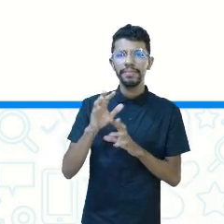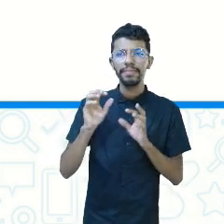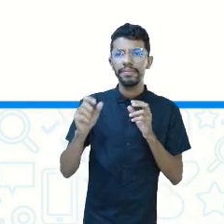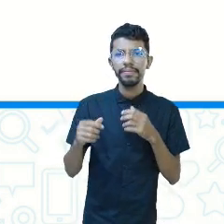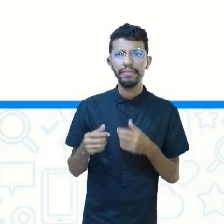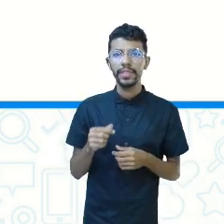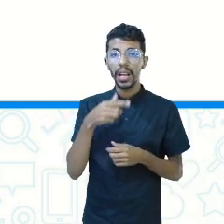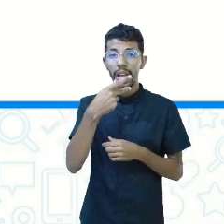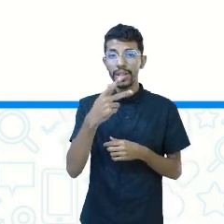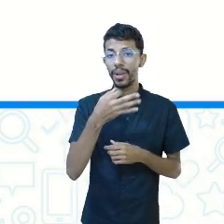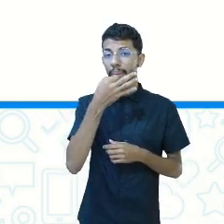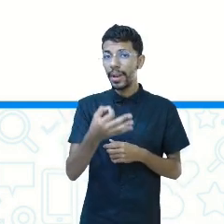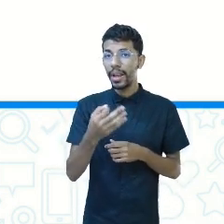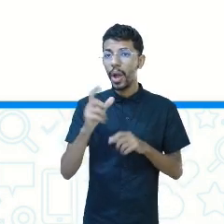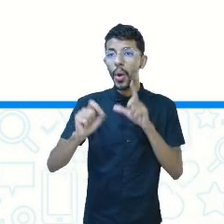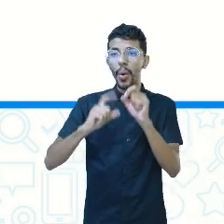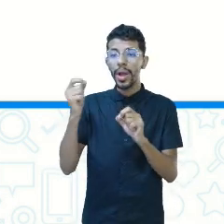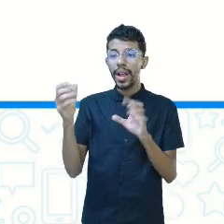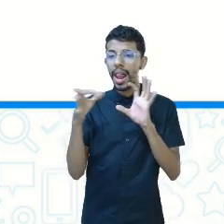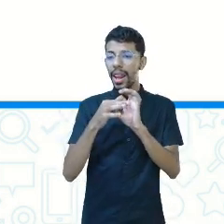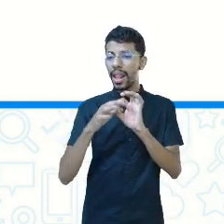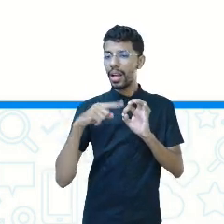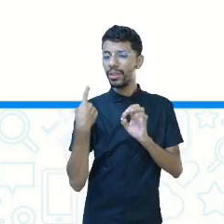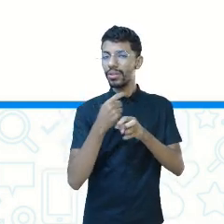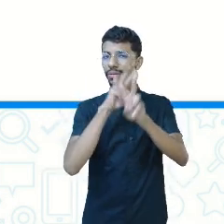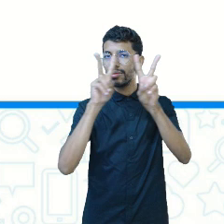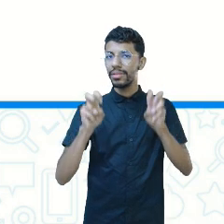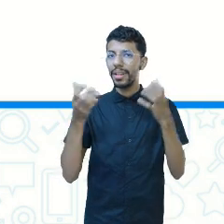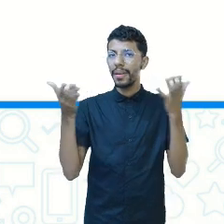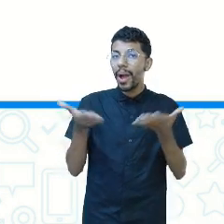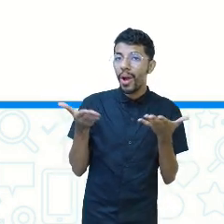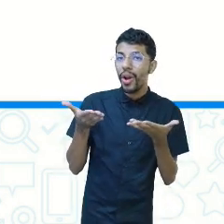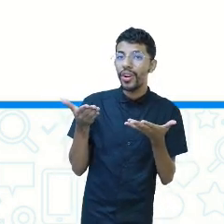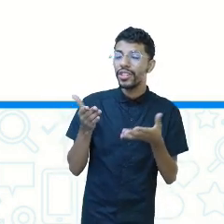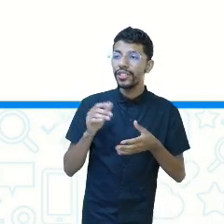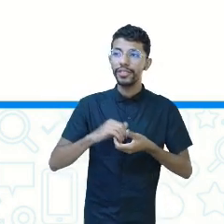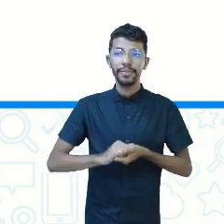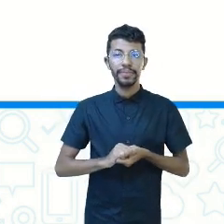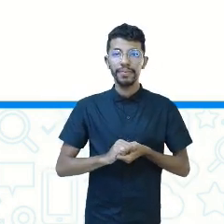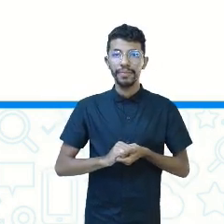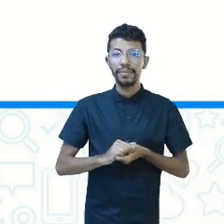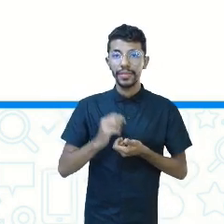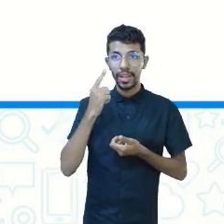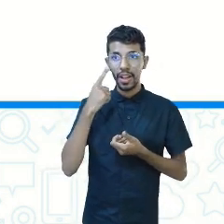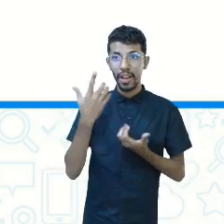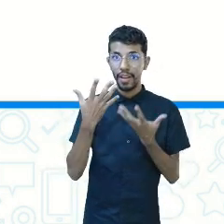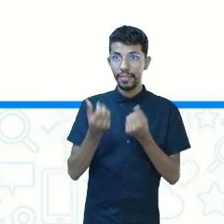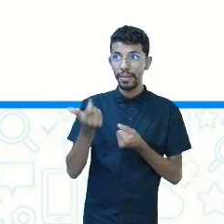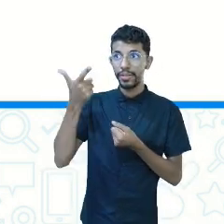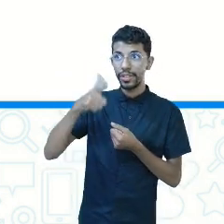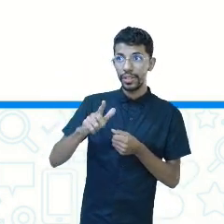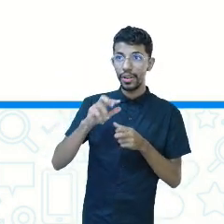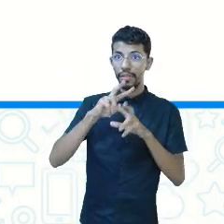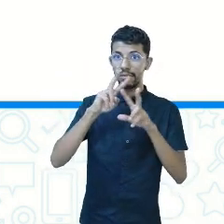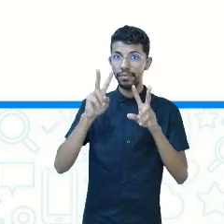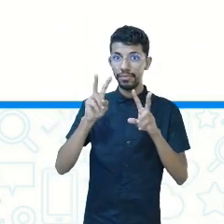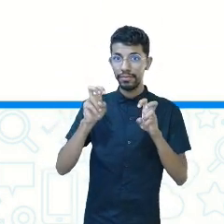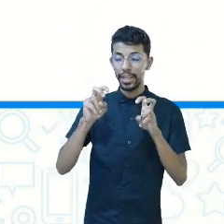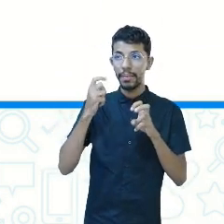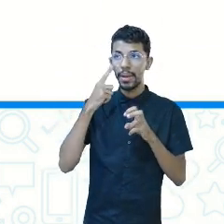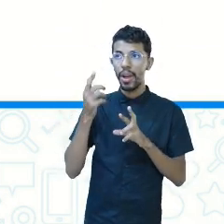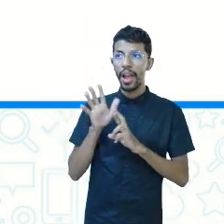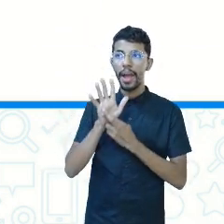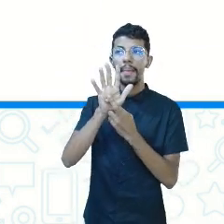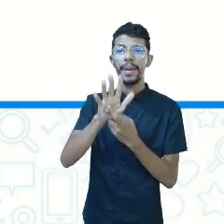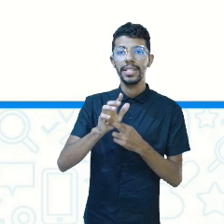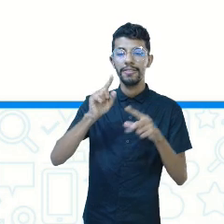O que elas têm a ver com esse assunto que nós estamos falando hoje, com o título da aula de hoje? Vamos repetir aqui o título da aula: Representações